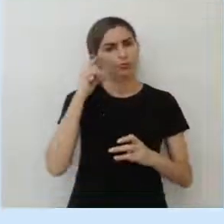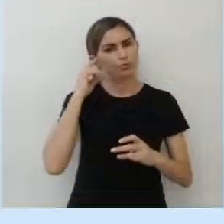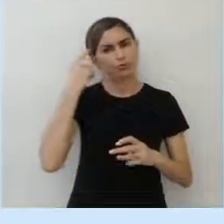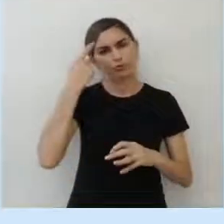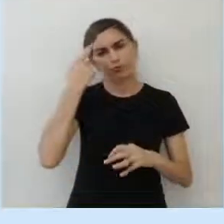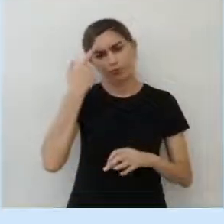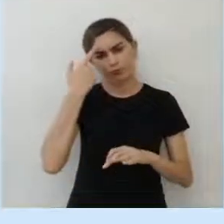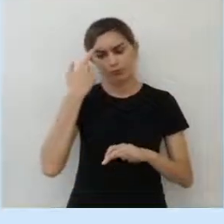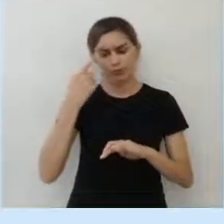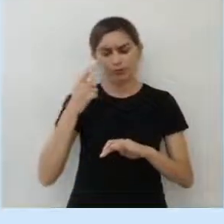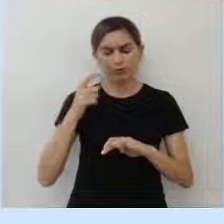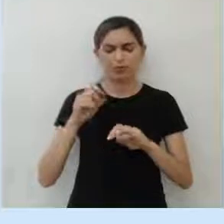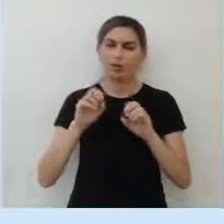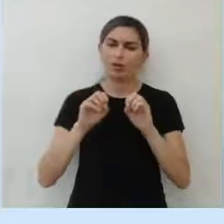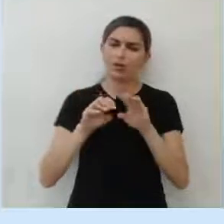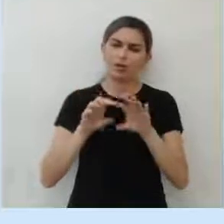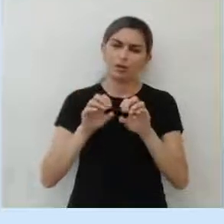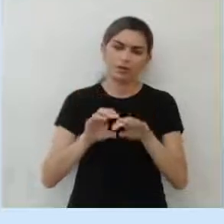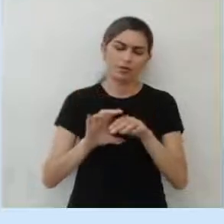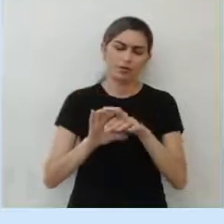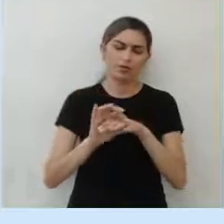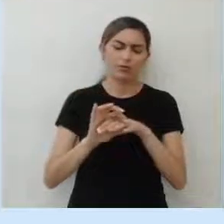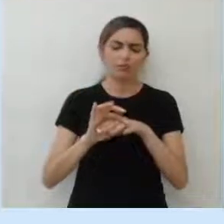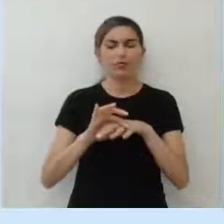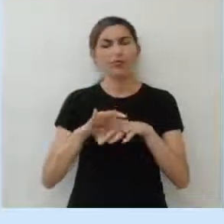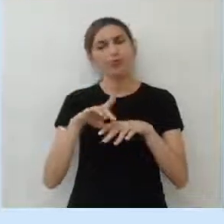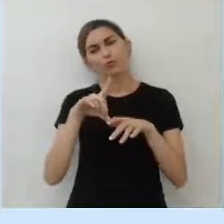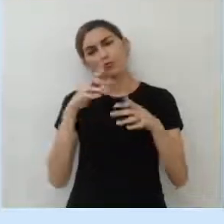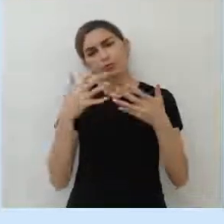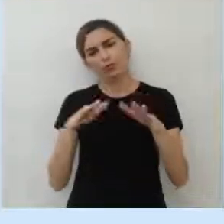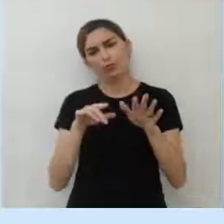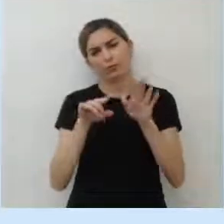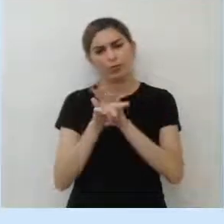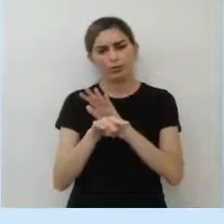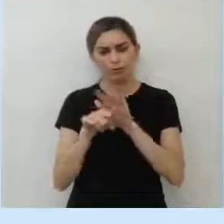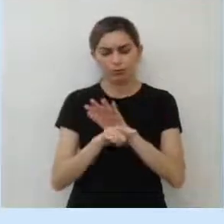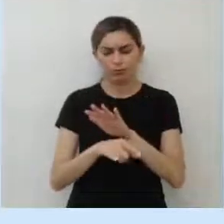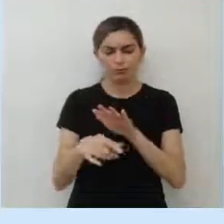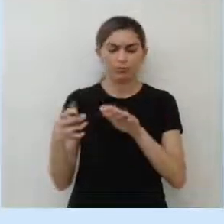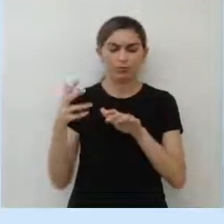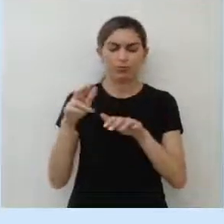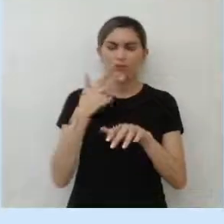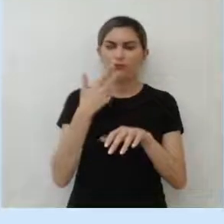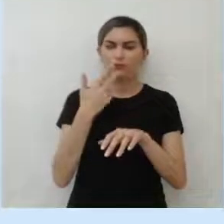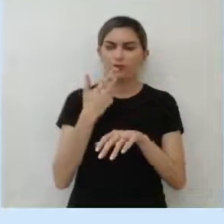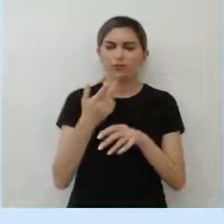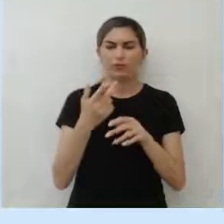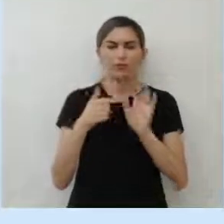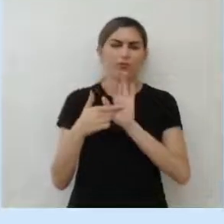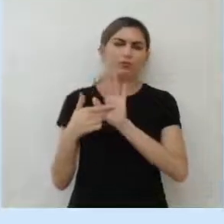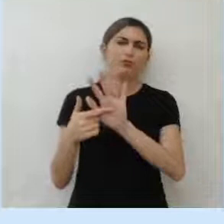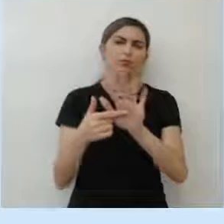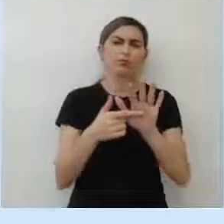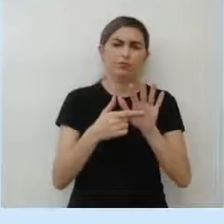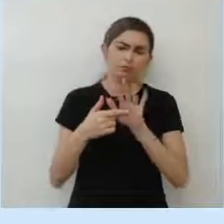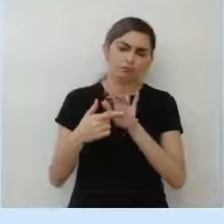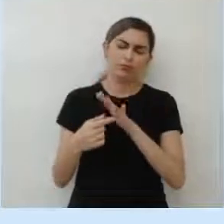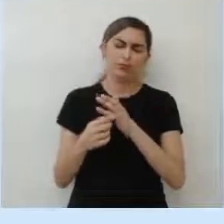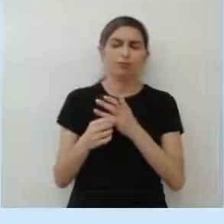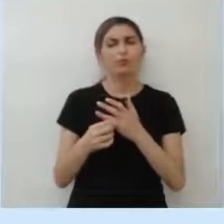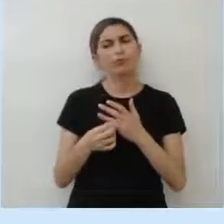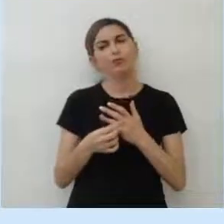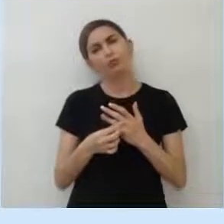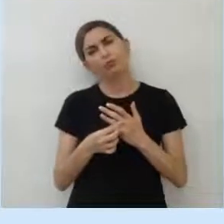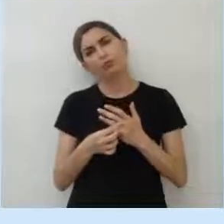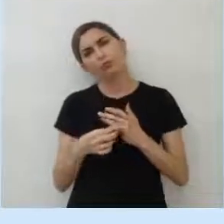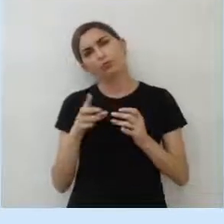dúvidas durante a aula, mas aí você não quer perguntar, não quer falar, não quer demonstrar, principalmente para os colegas,